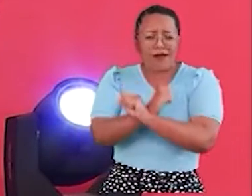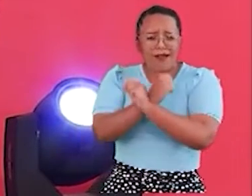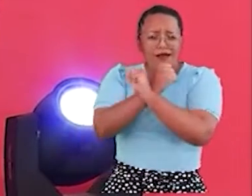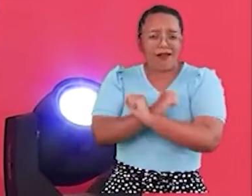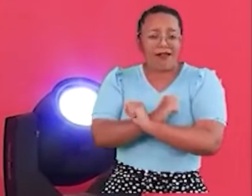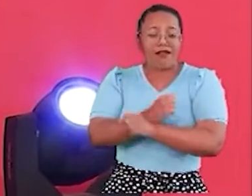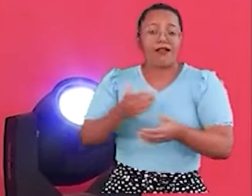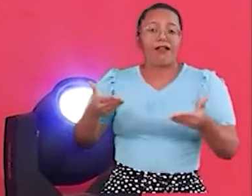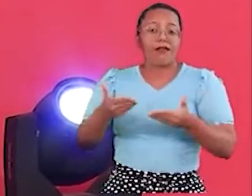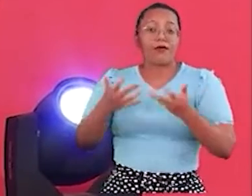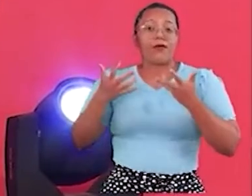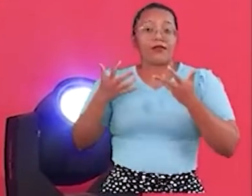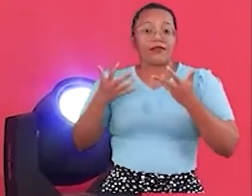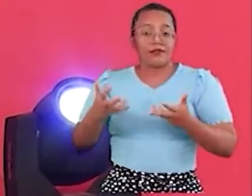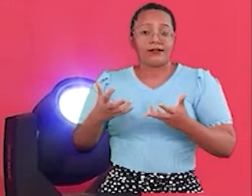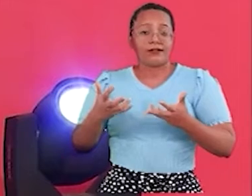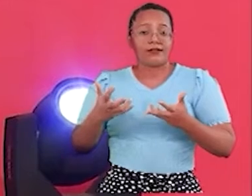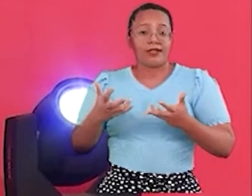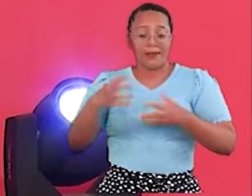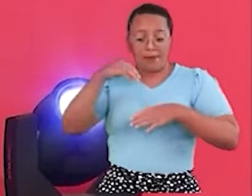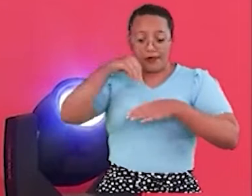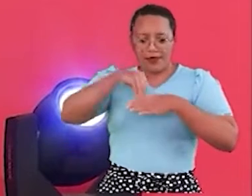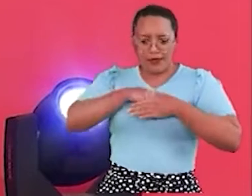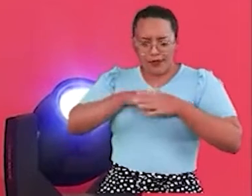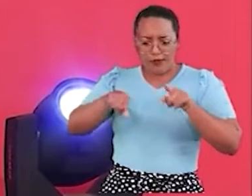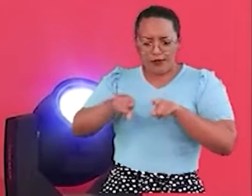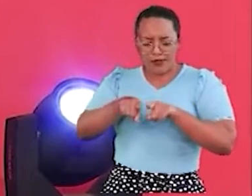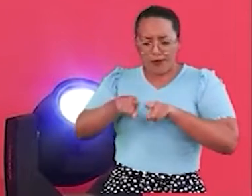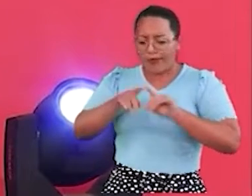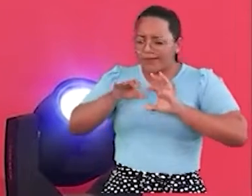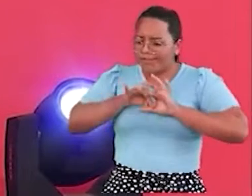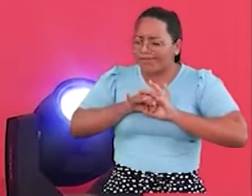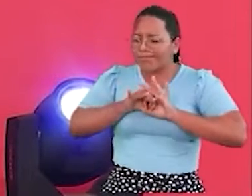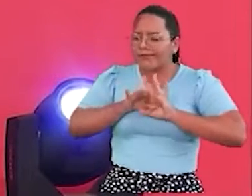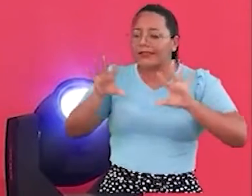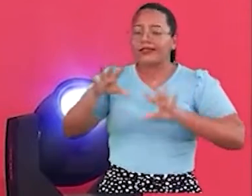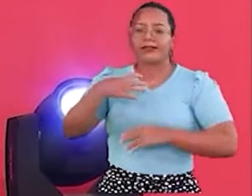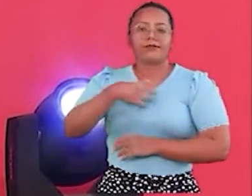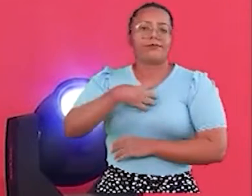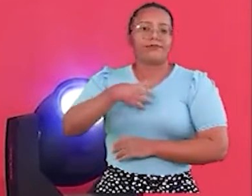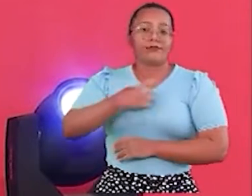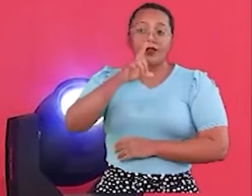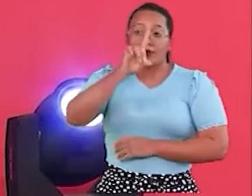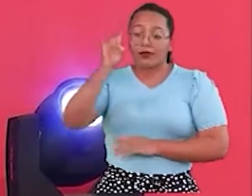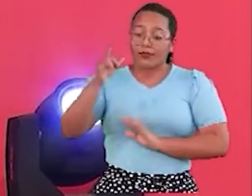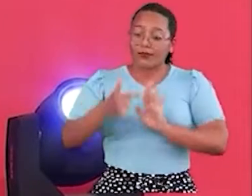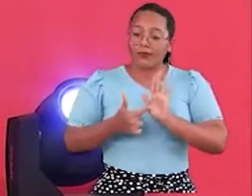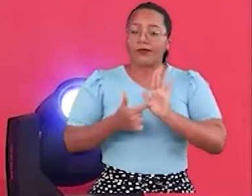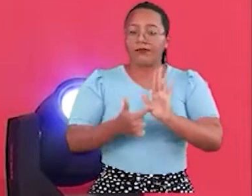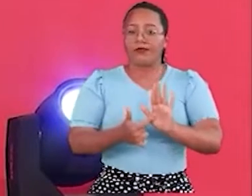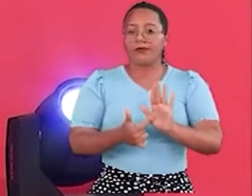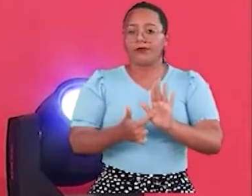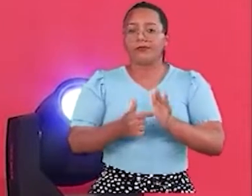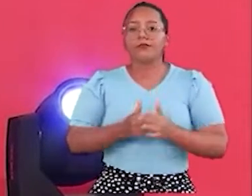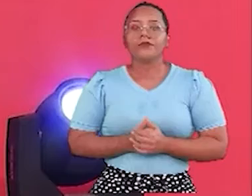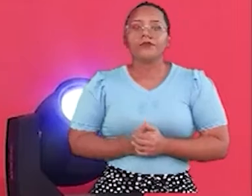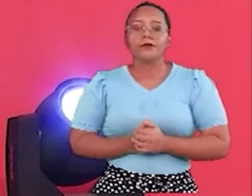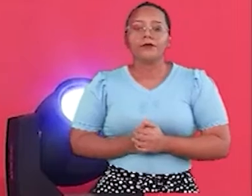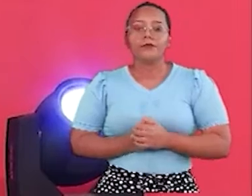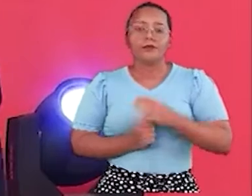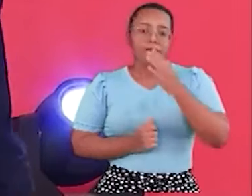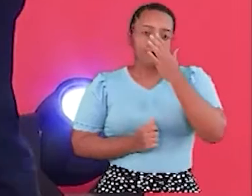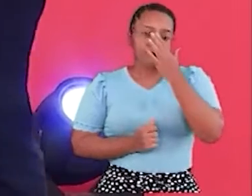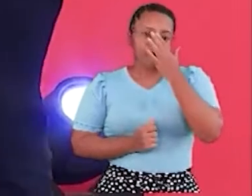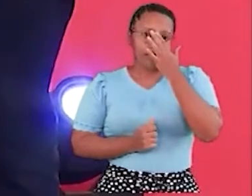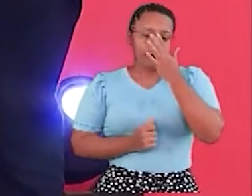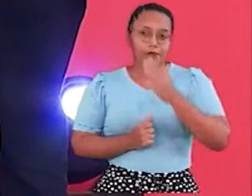agora quer nos tirar dessa escravidão. E ele então vai nos dizendo. Daqui a pouco nós vamos falar de um por